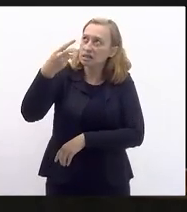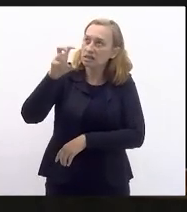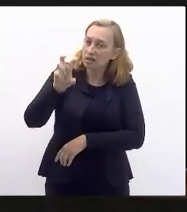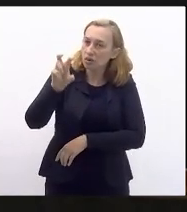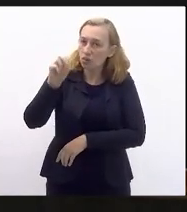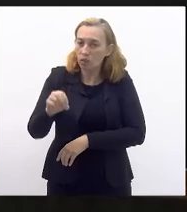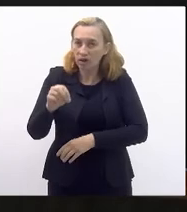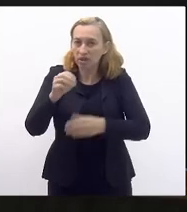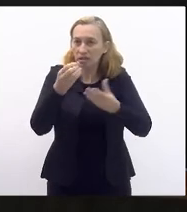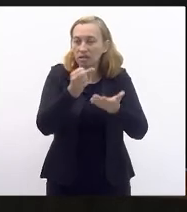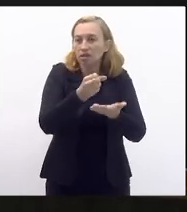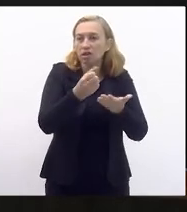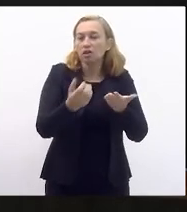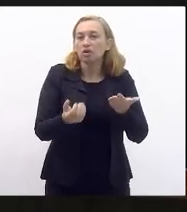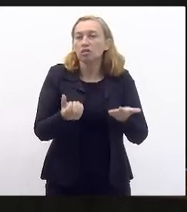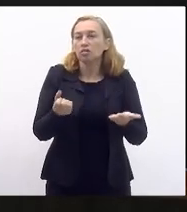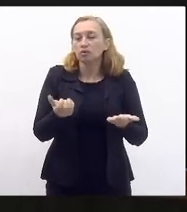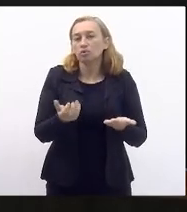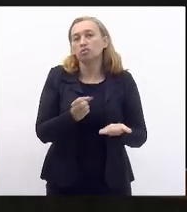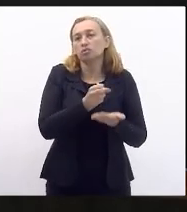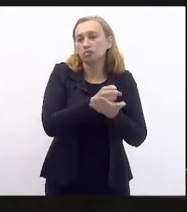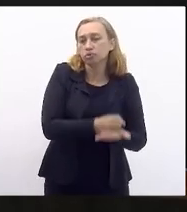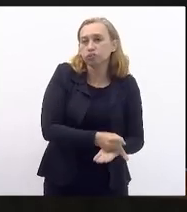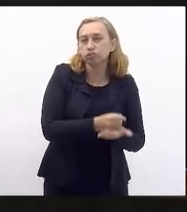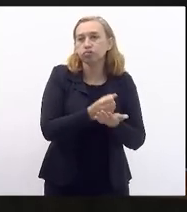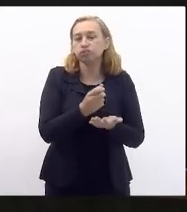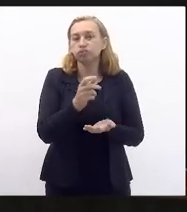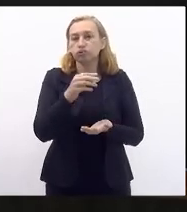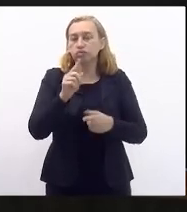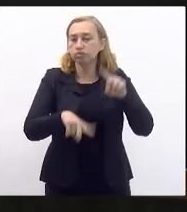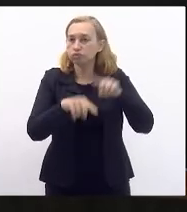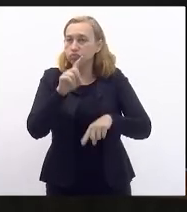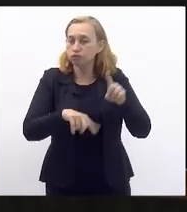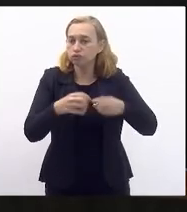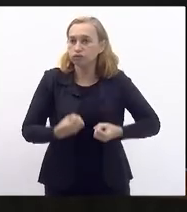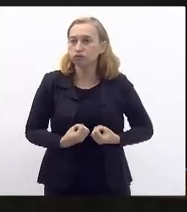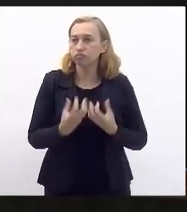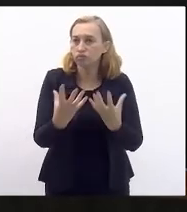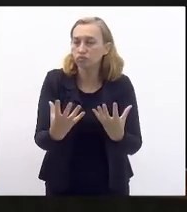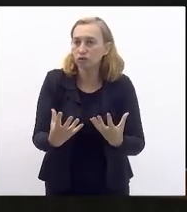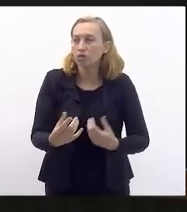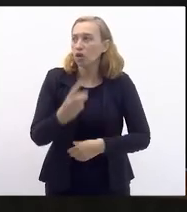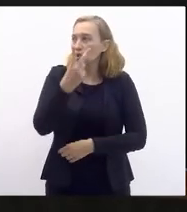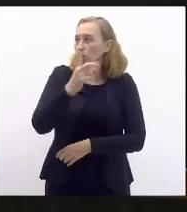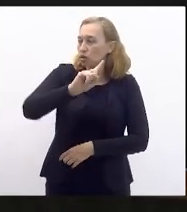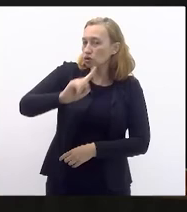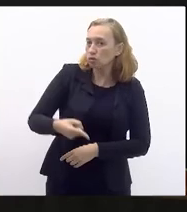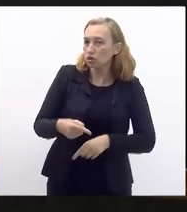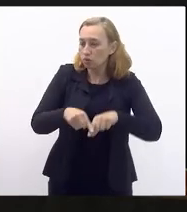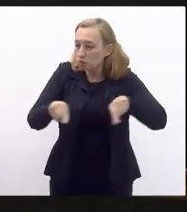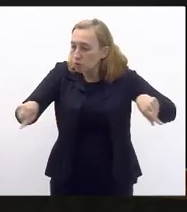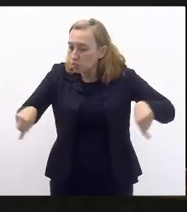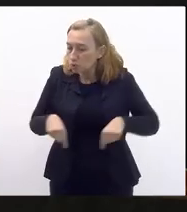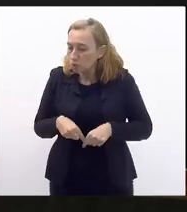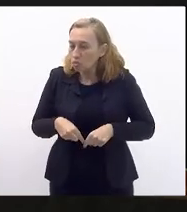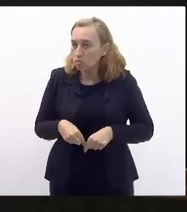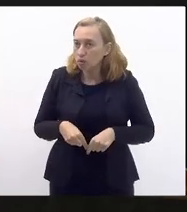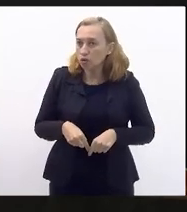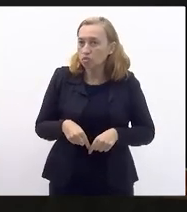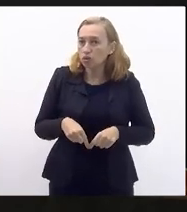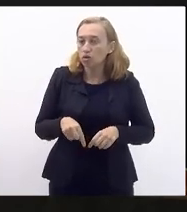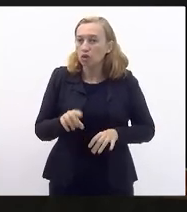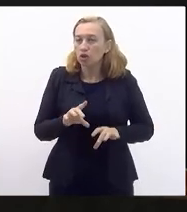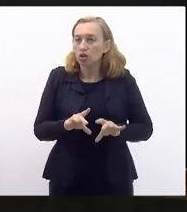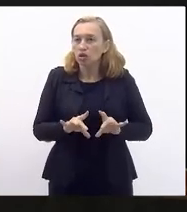de material doado foram transportados em quantidade superior a dois mil metros cúbicos de resíduos